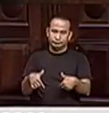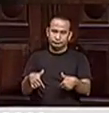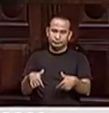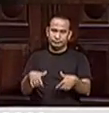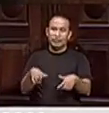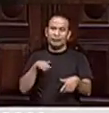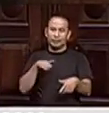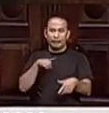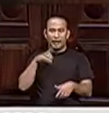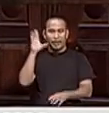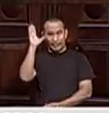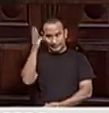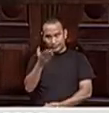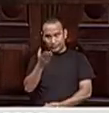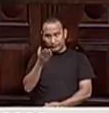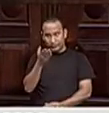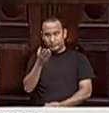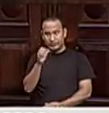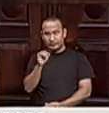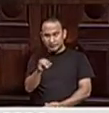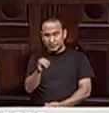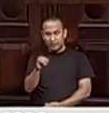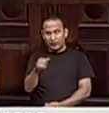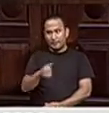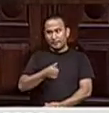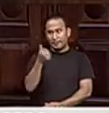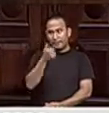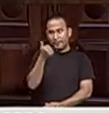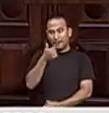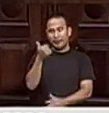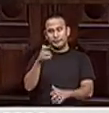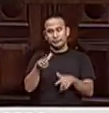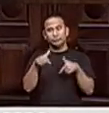Mas teriam razão se fosse o primeiro caso.